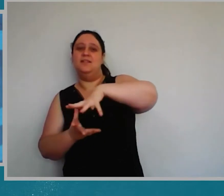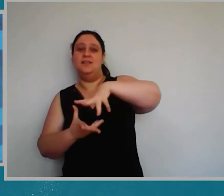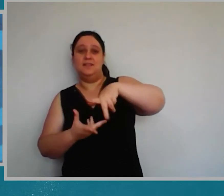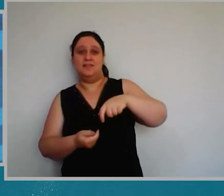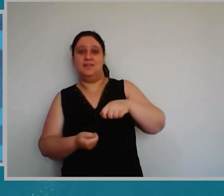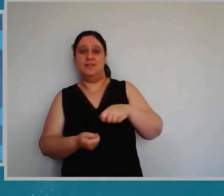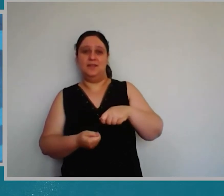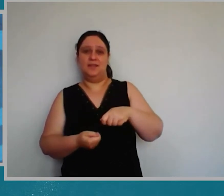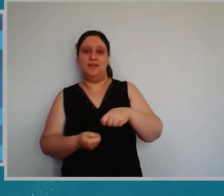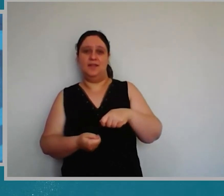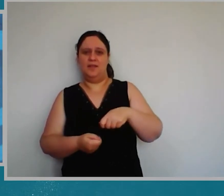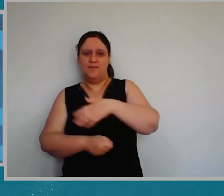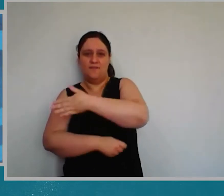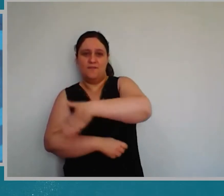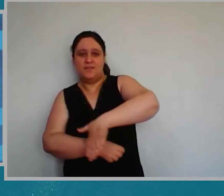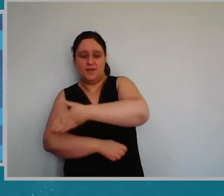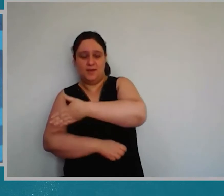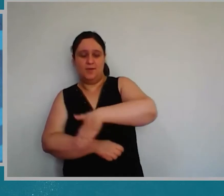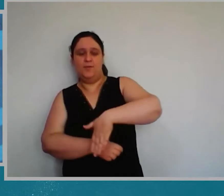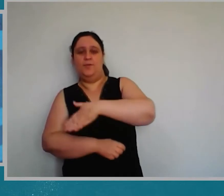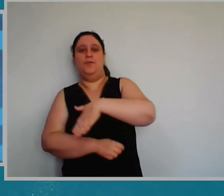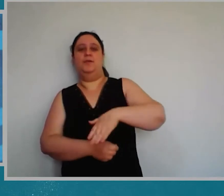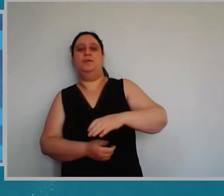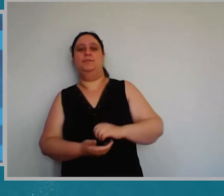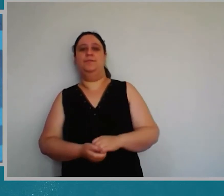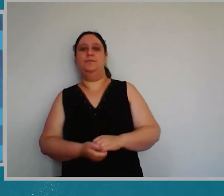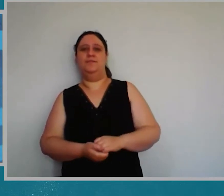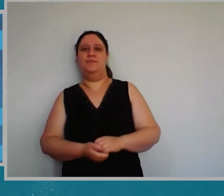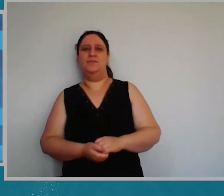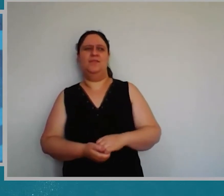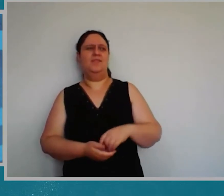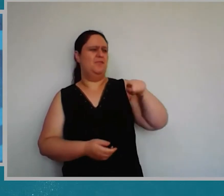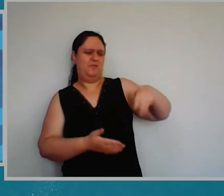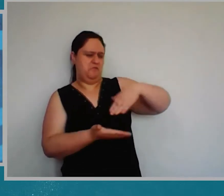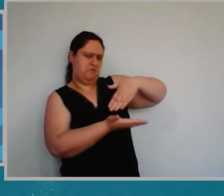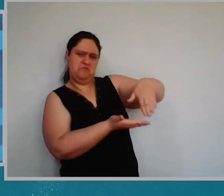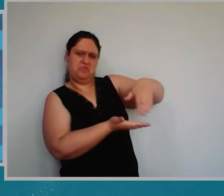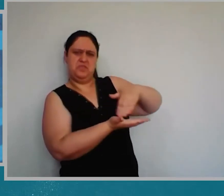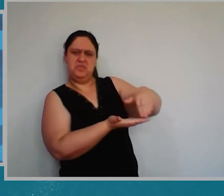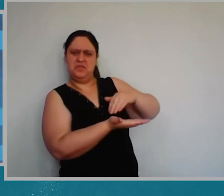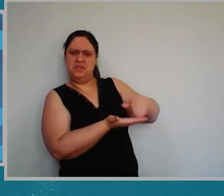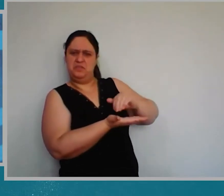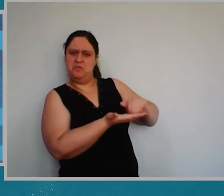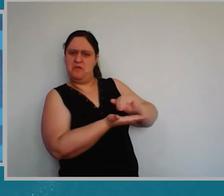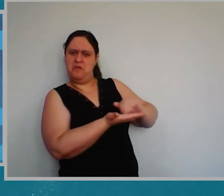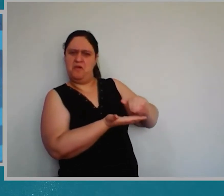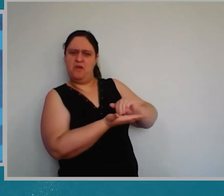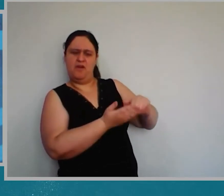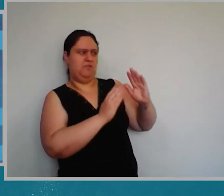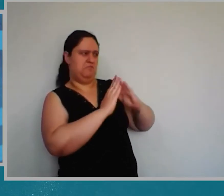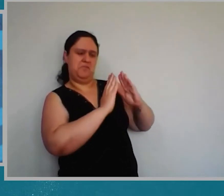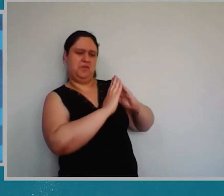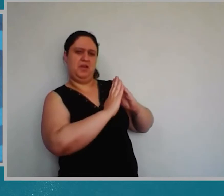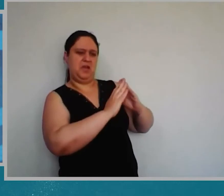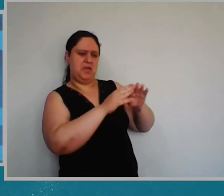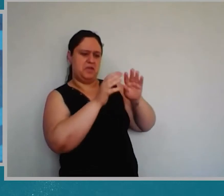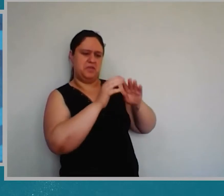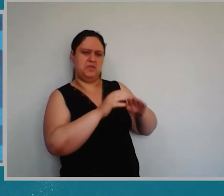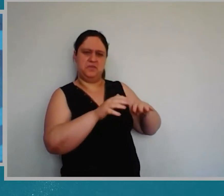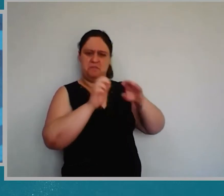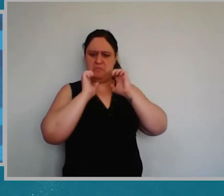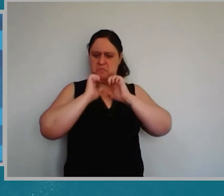ruas. Ele não ficou no gabinete. Ele não ficou numa casa pregando,